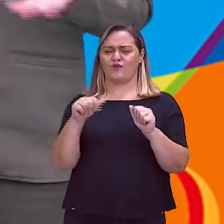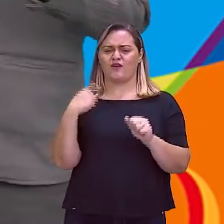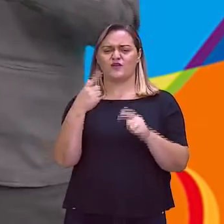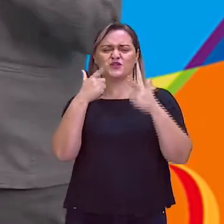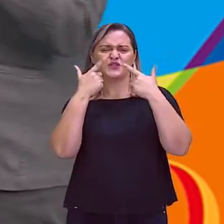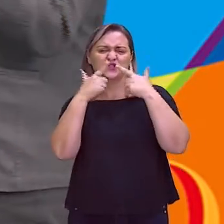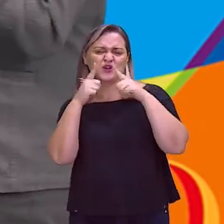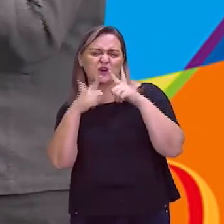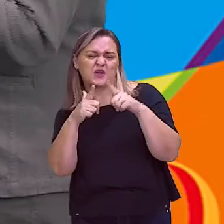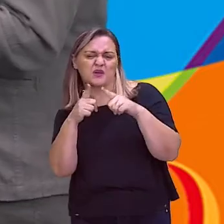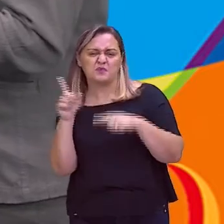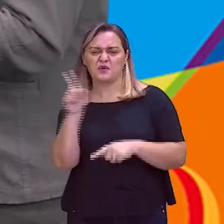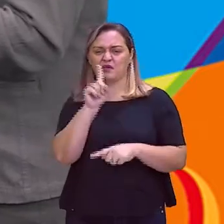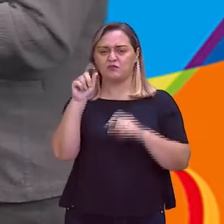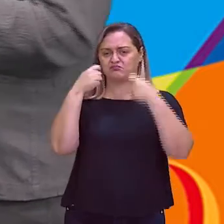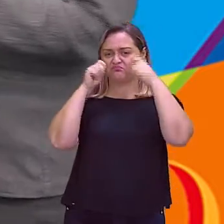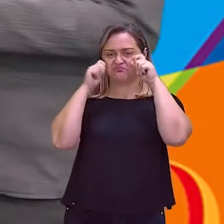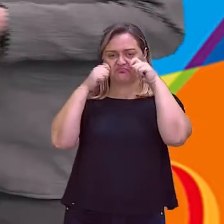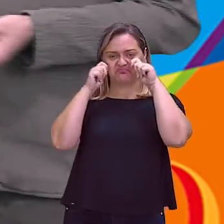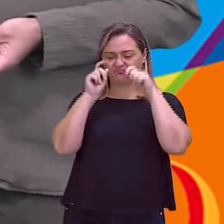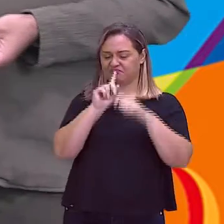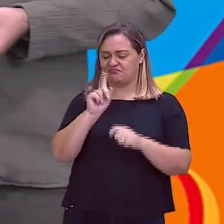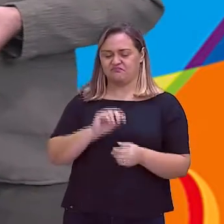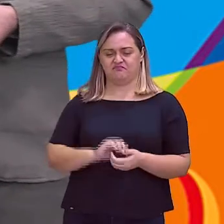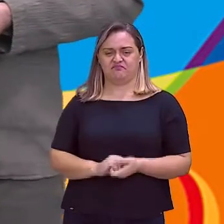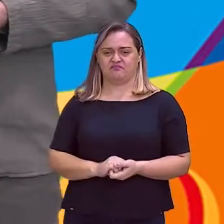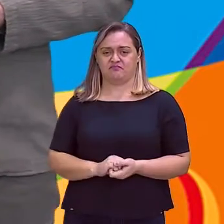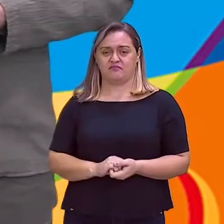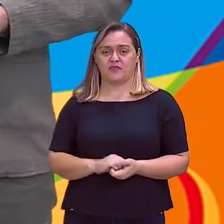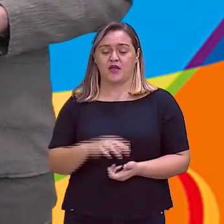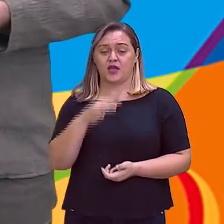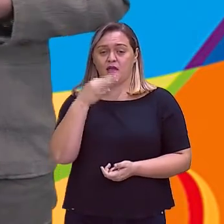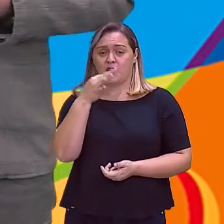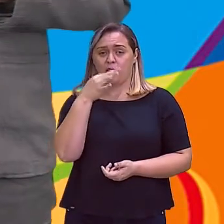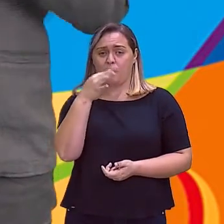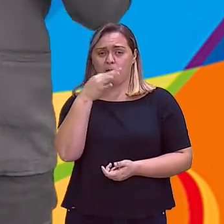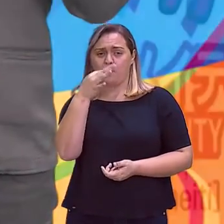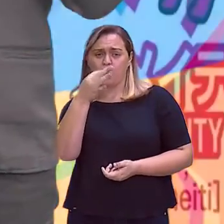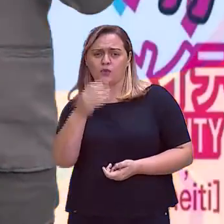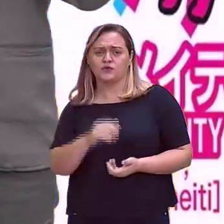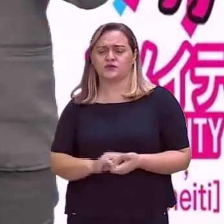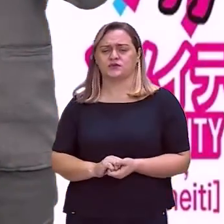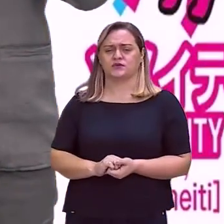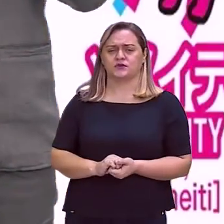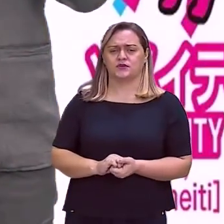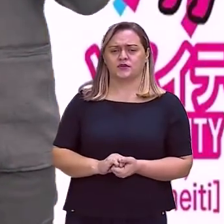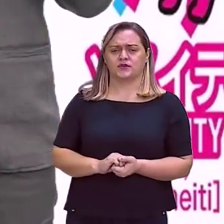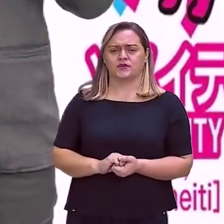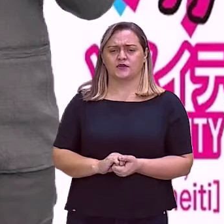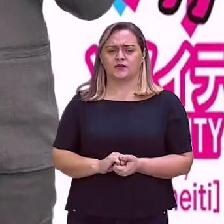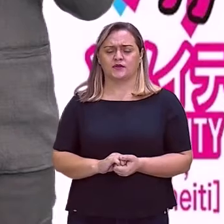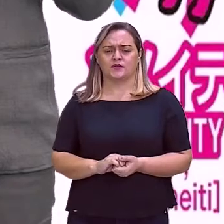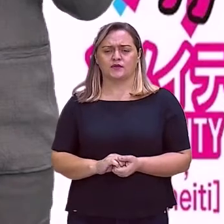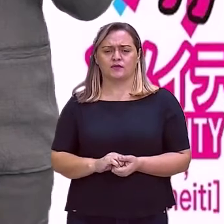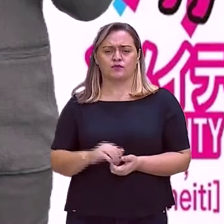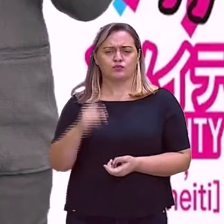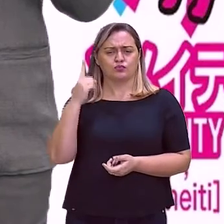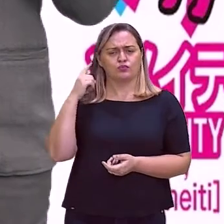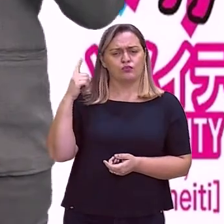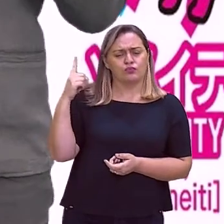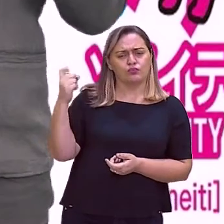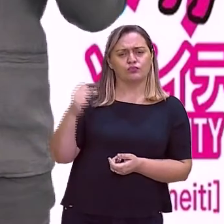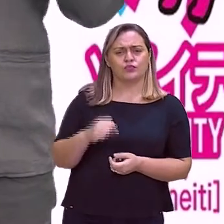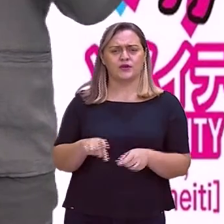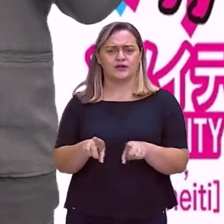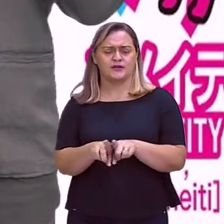Sorrimos quando devemos chorar. E essa música de fundo, vocês vão poder falar, vou falar um pouquinho